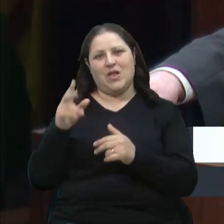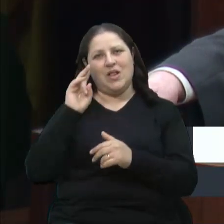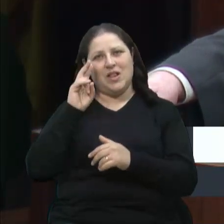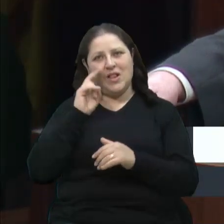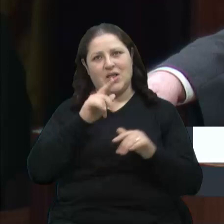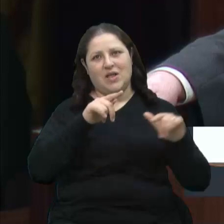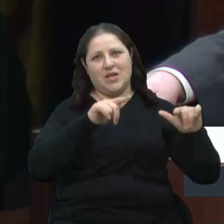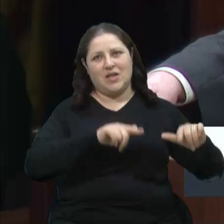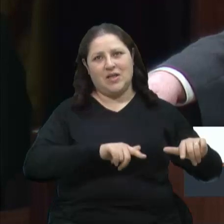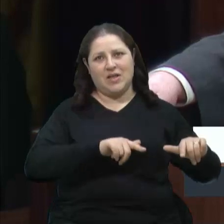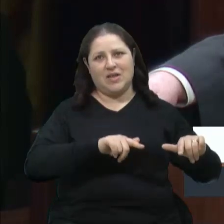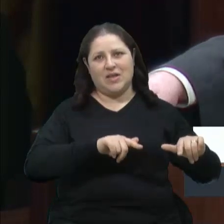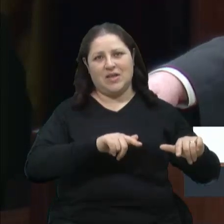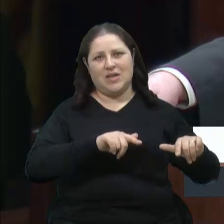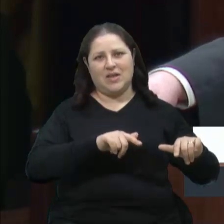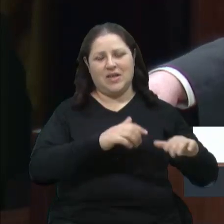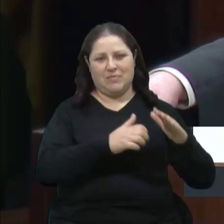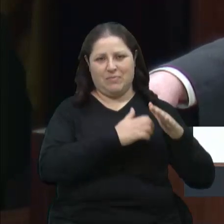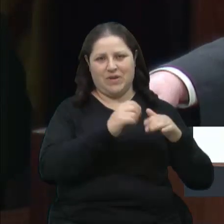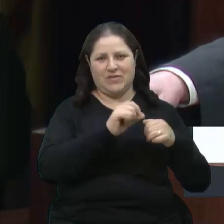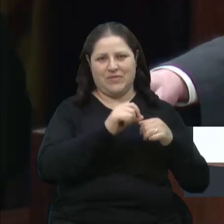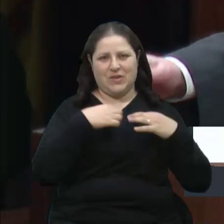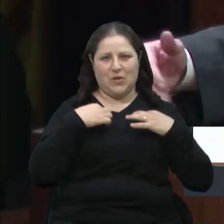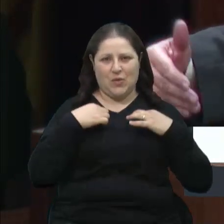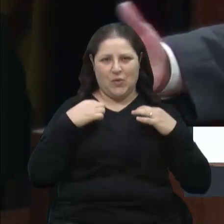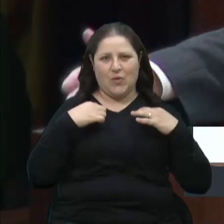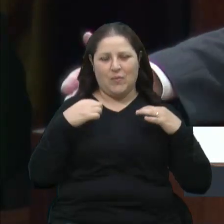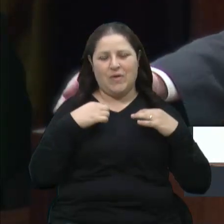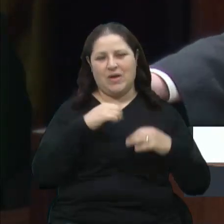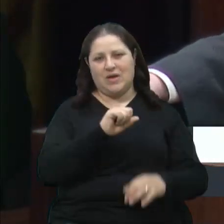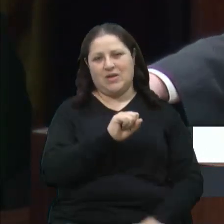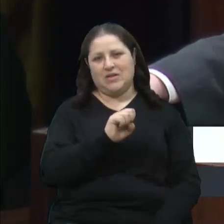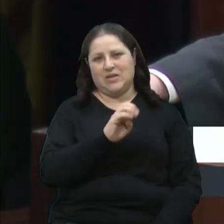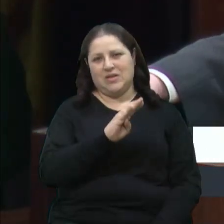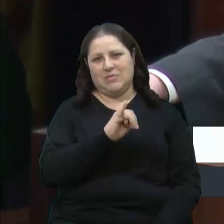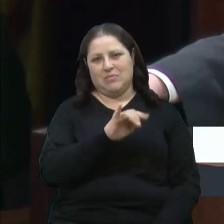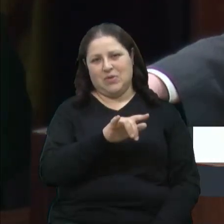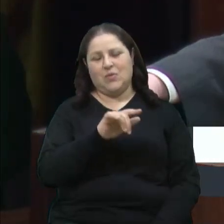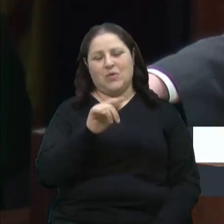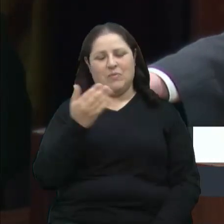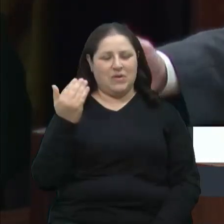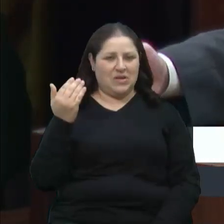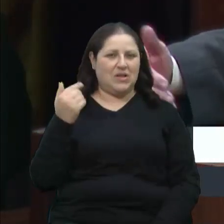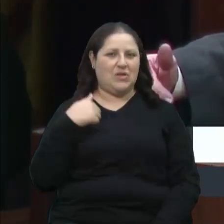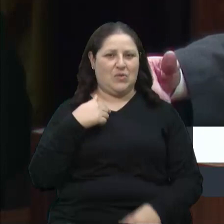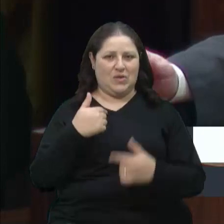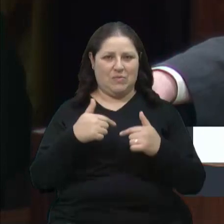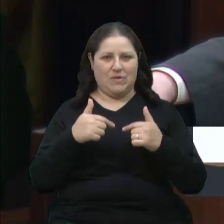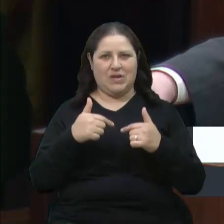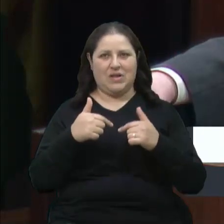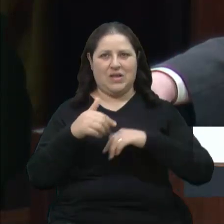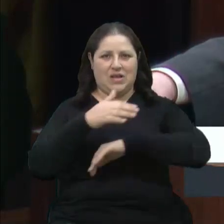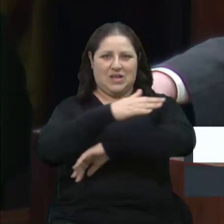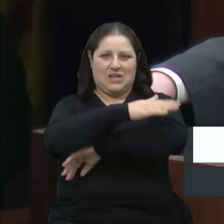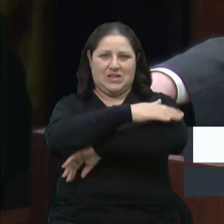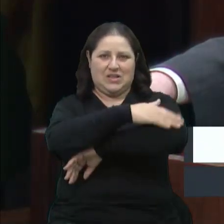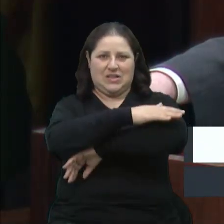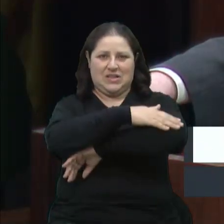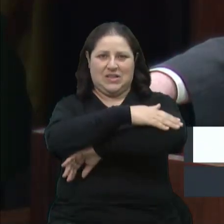confecção SEB, né, que quando eu trabalhei no Banco Nacional, na esquina do Hospital